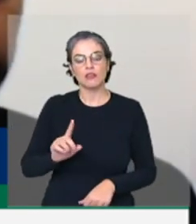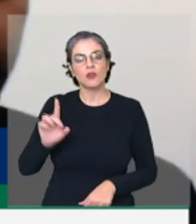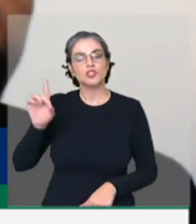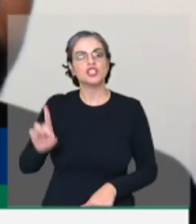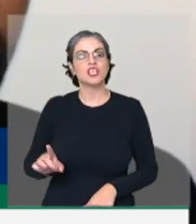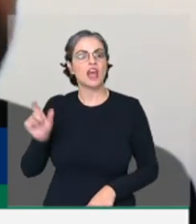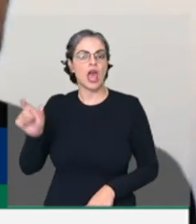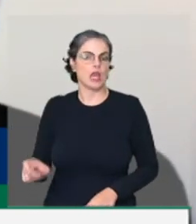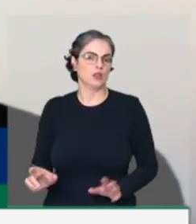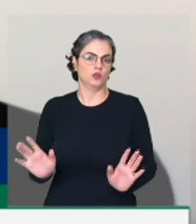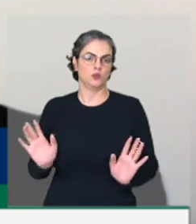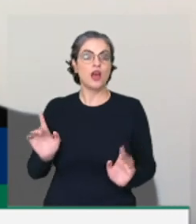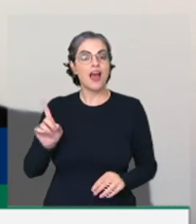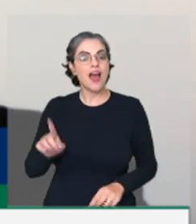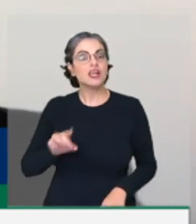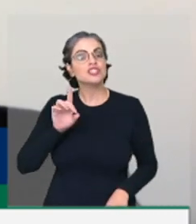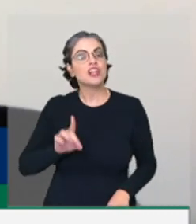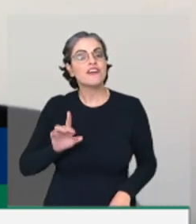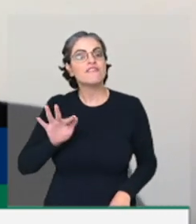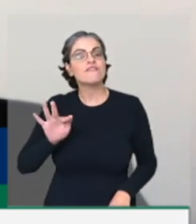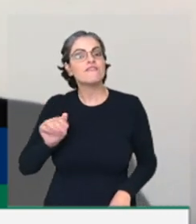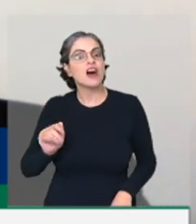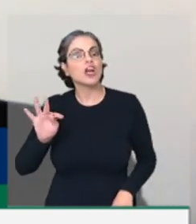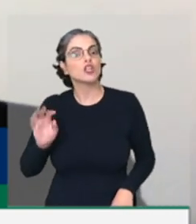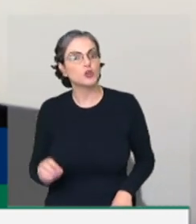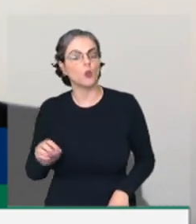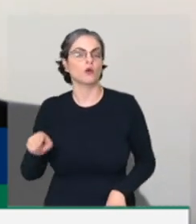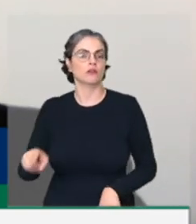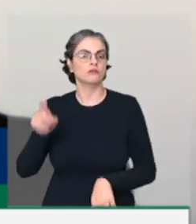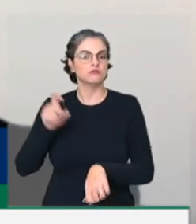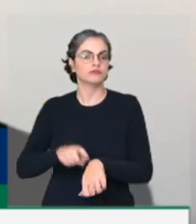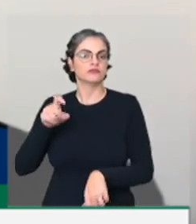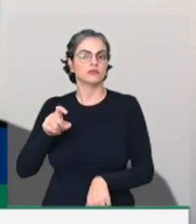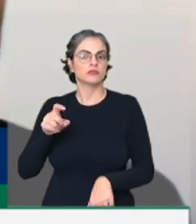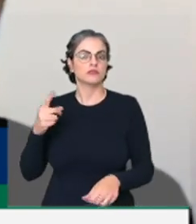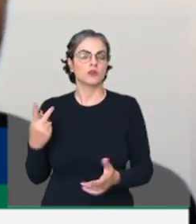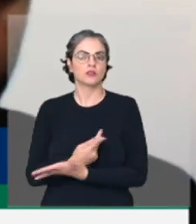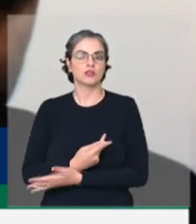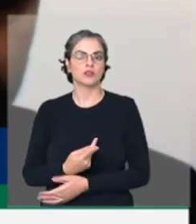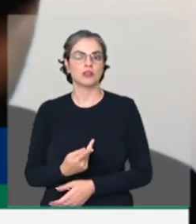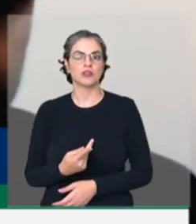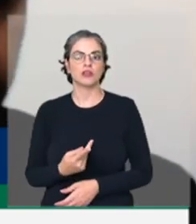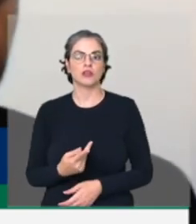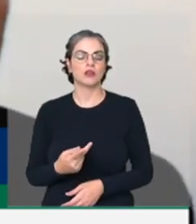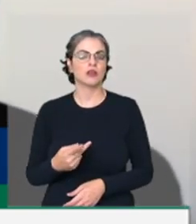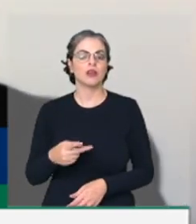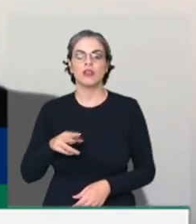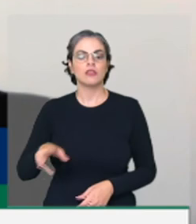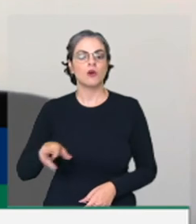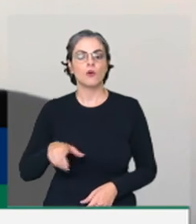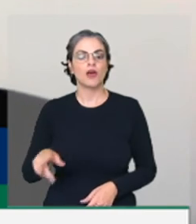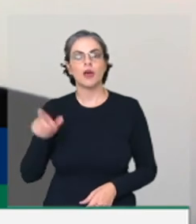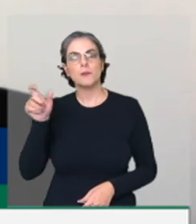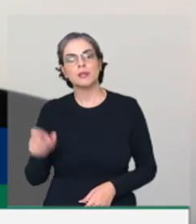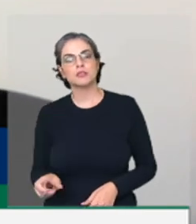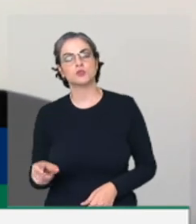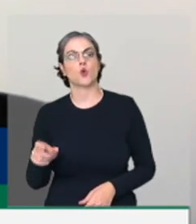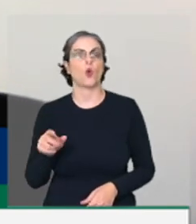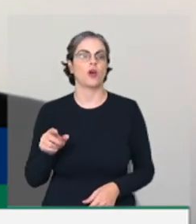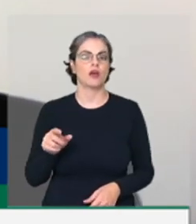fato. Não se pode fazer uma interpretação divergente em função da qualificação de quem comete o ato, a não ser que haja